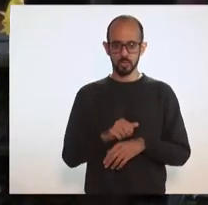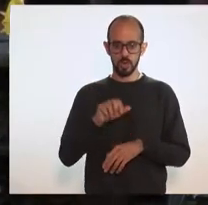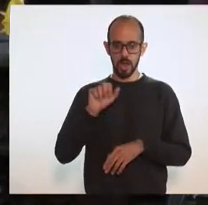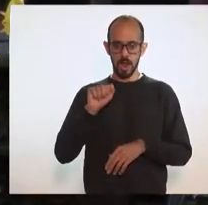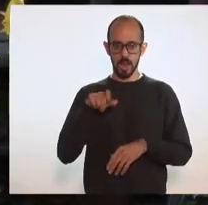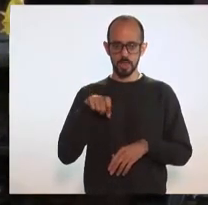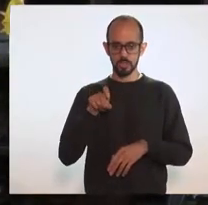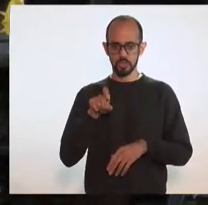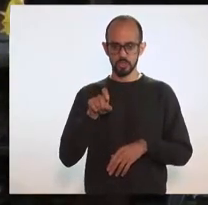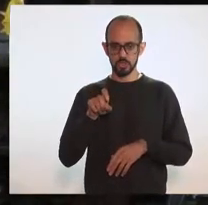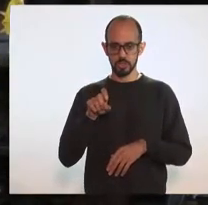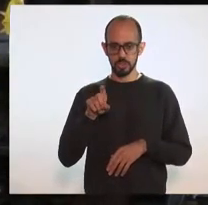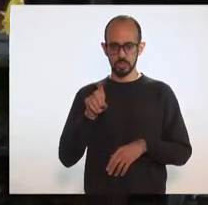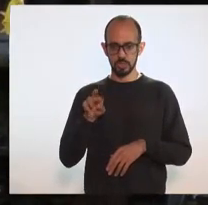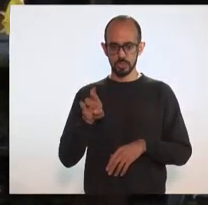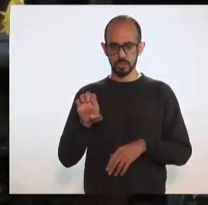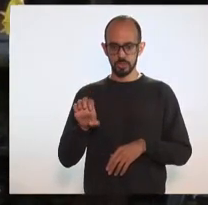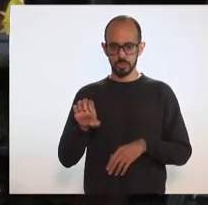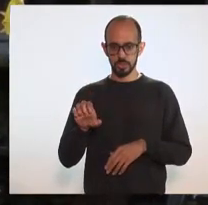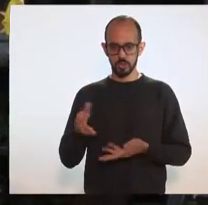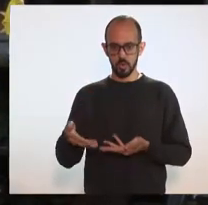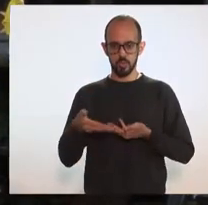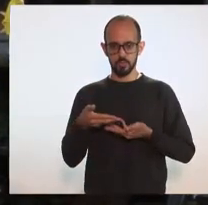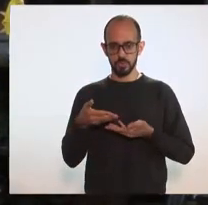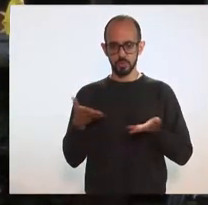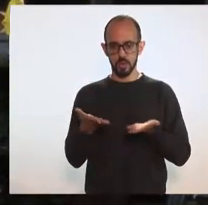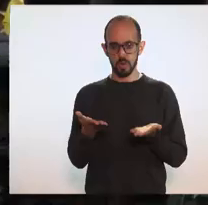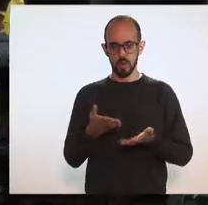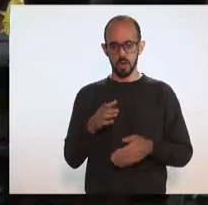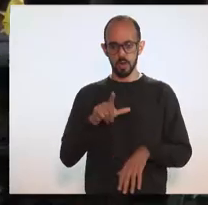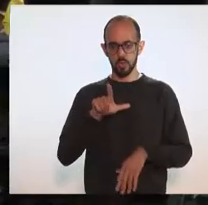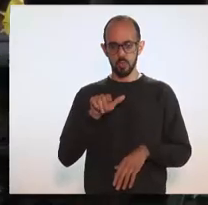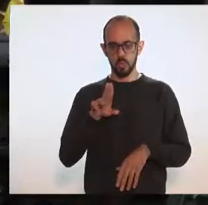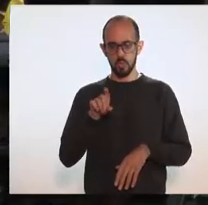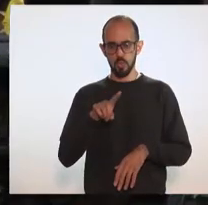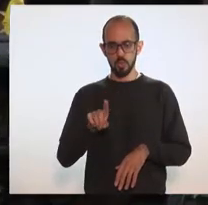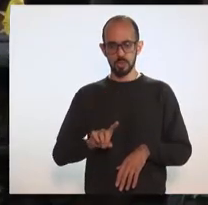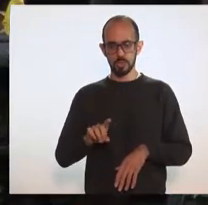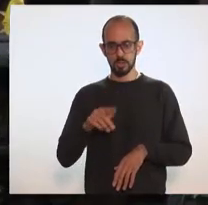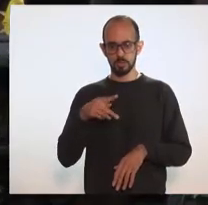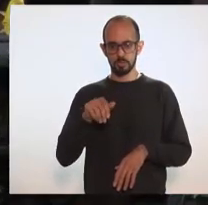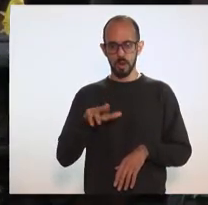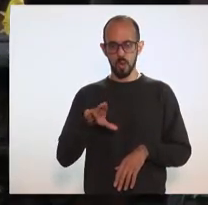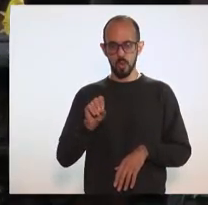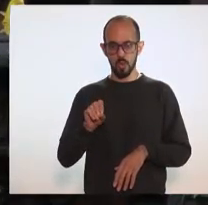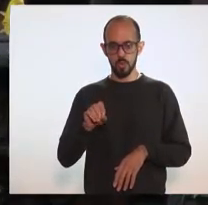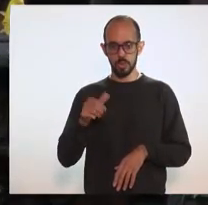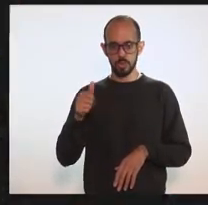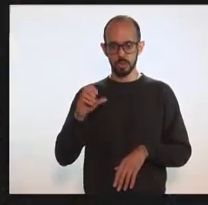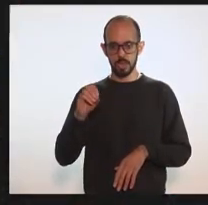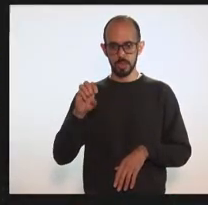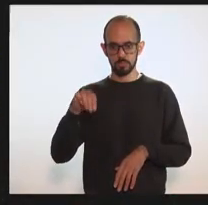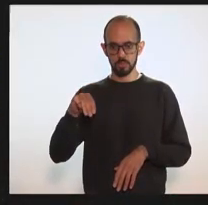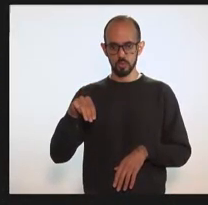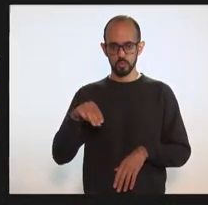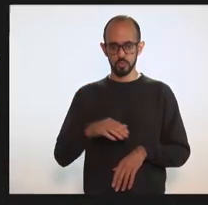convida a fazer o uso da fala agora Deputado Luiz Paulo senhor dispõe de dez minutos